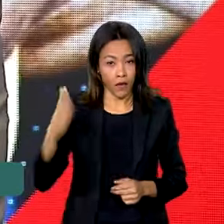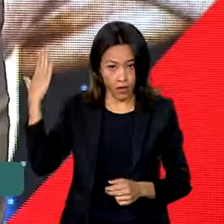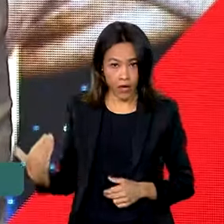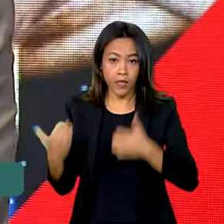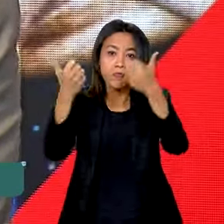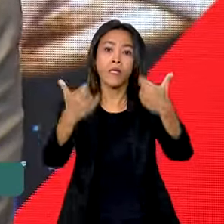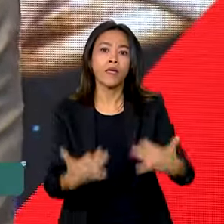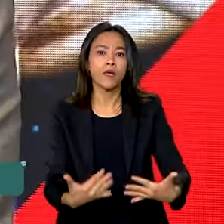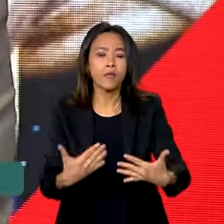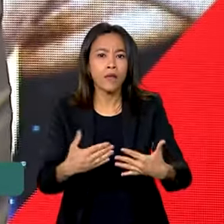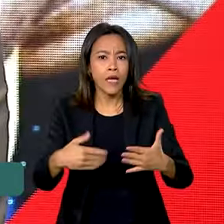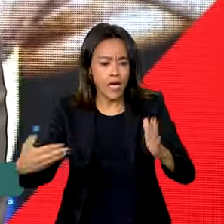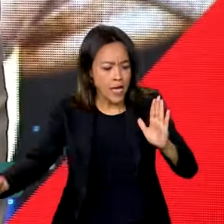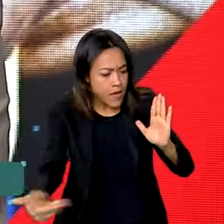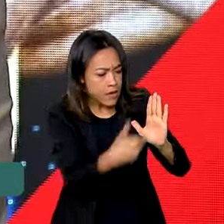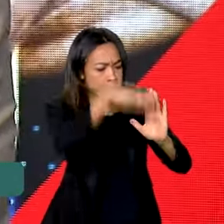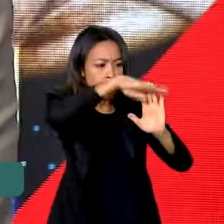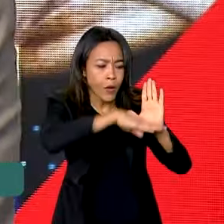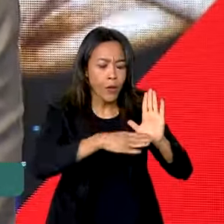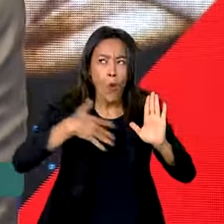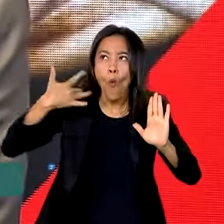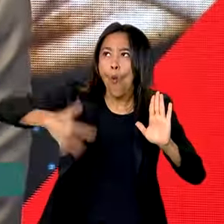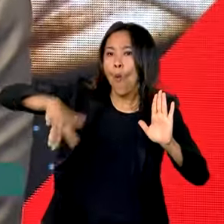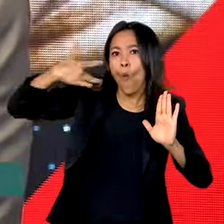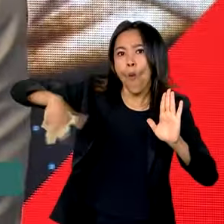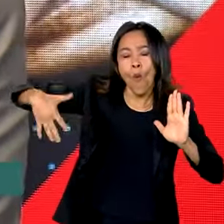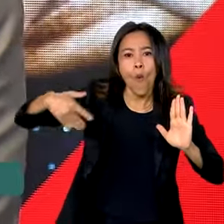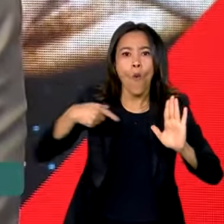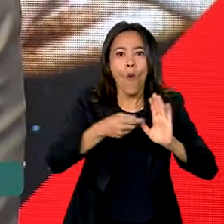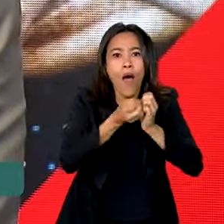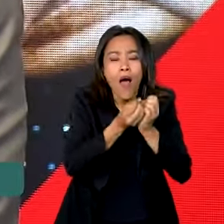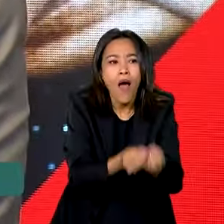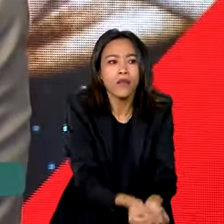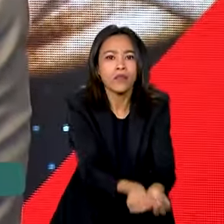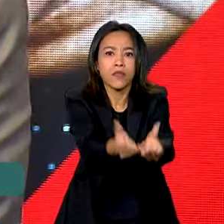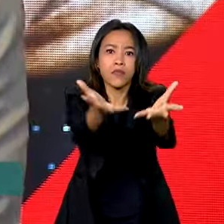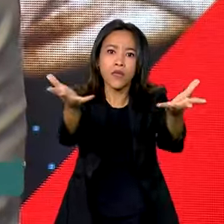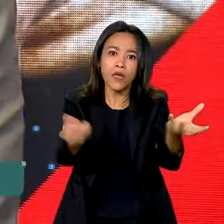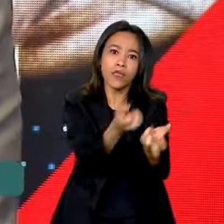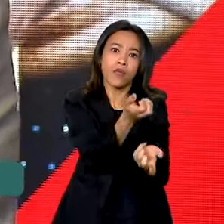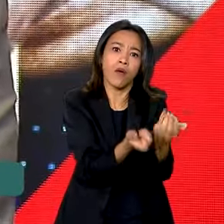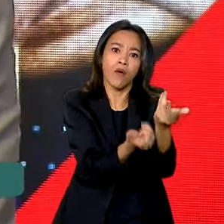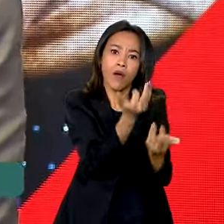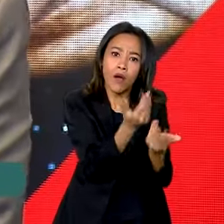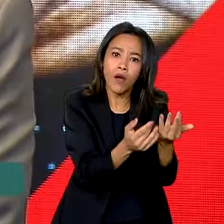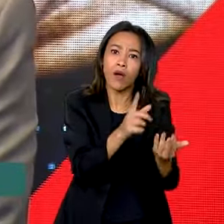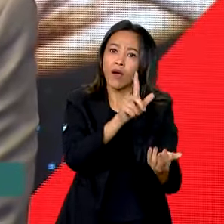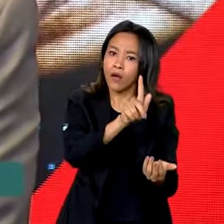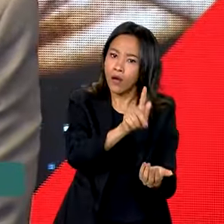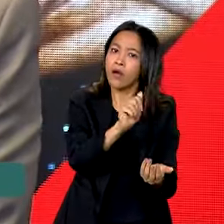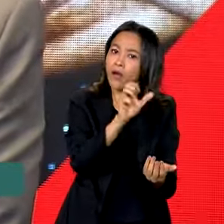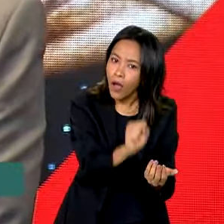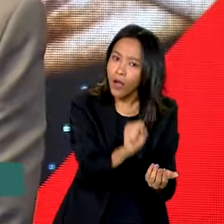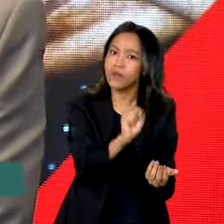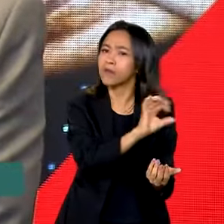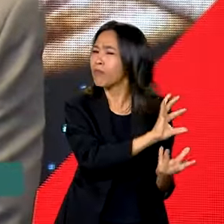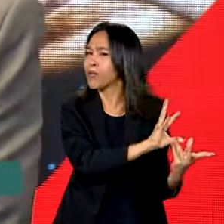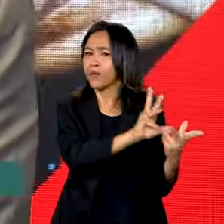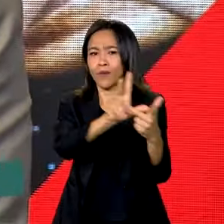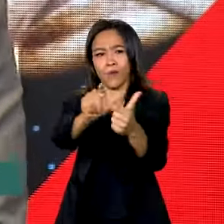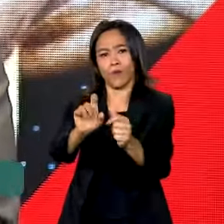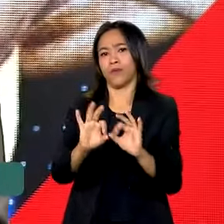O maior programa de acesso ao cozimento limpo do mundo. O gás para